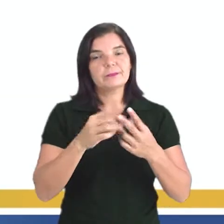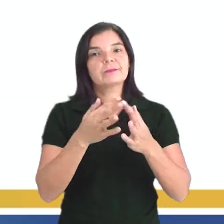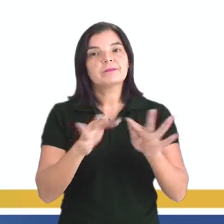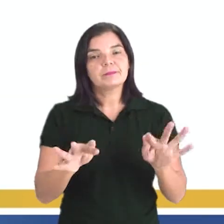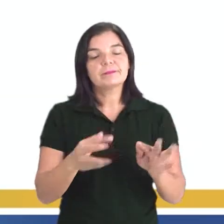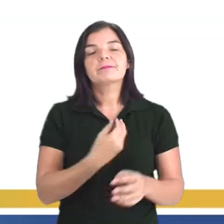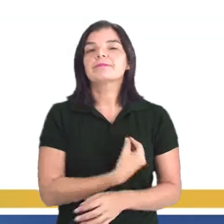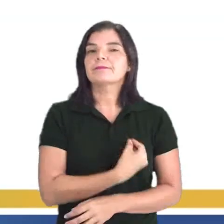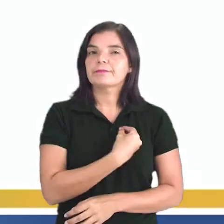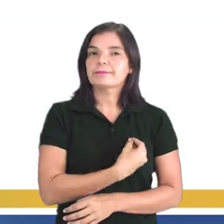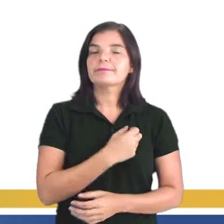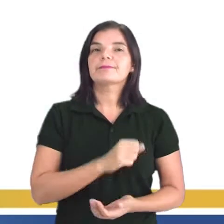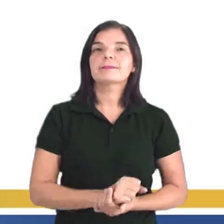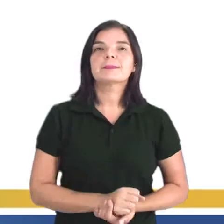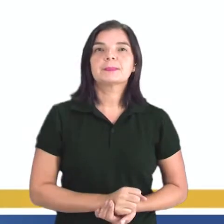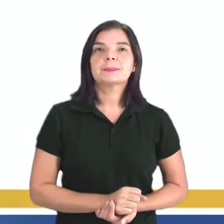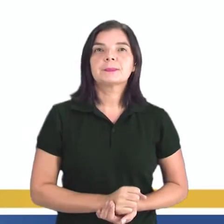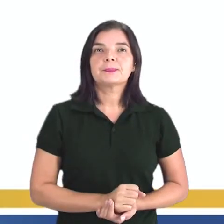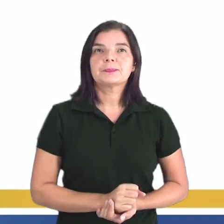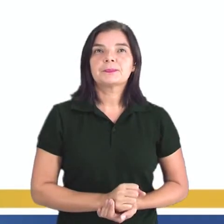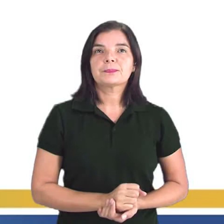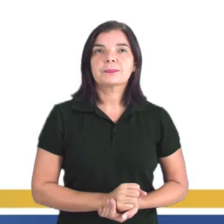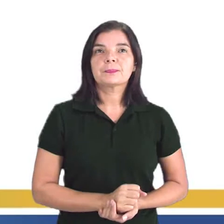presente simples, expressando um fato, ok?